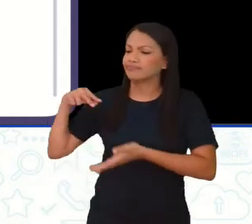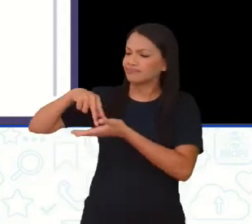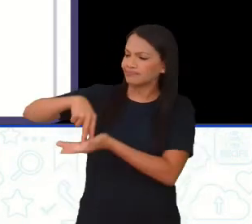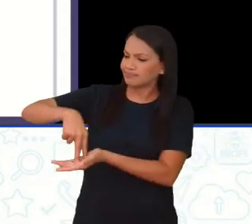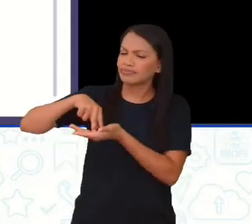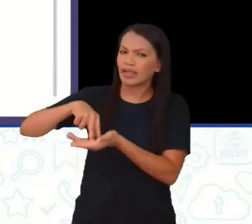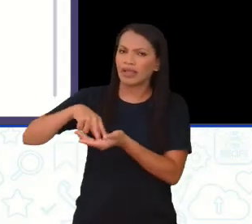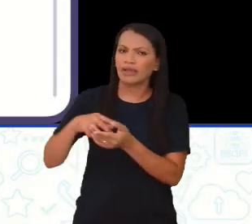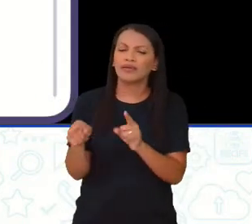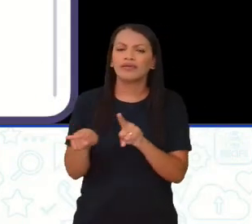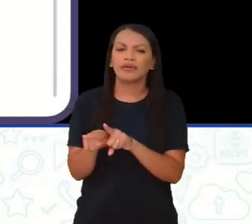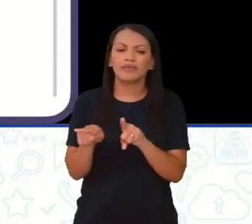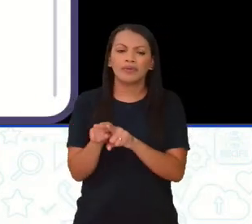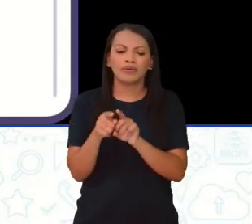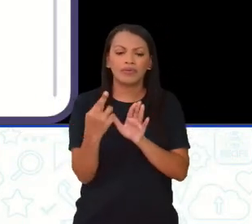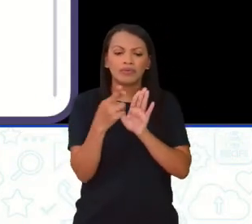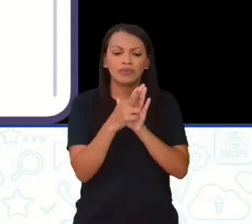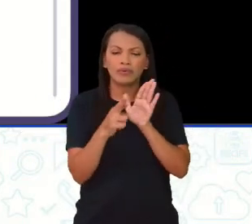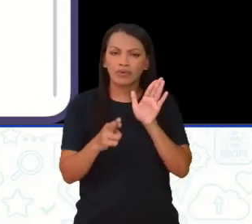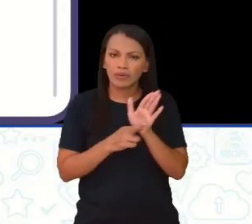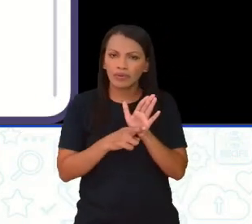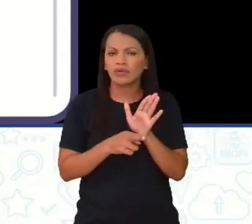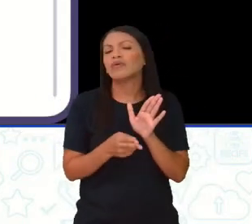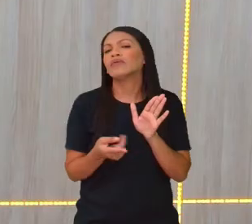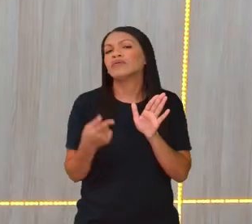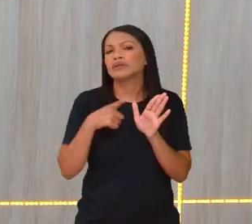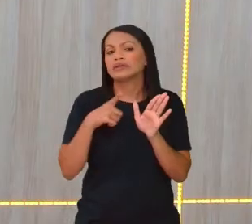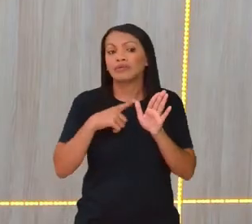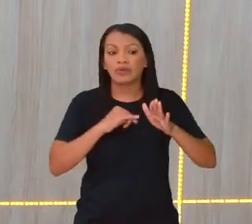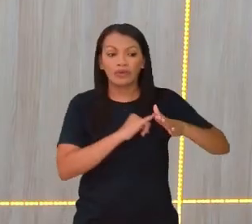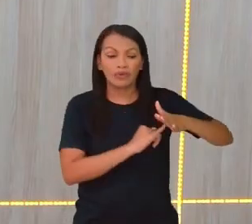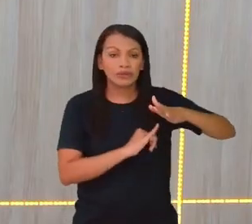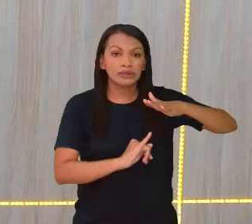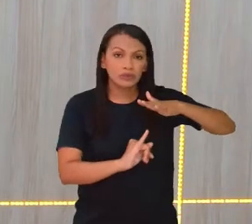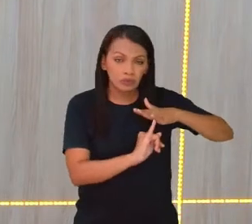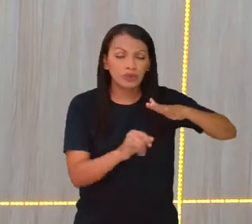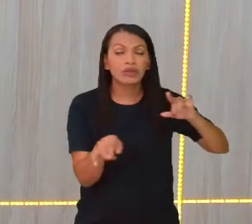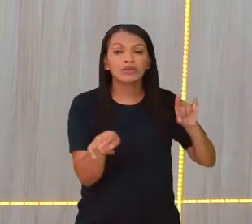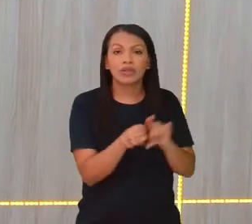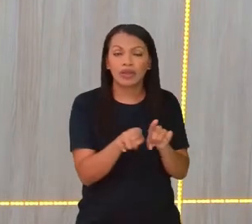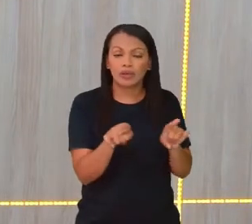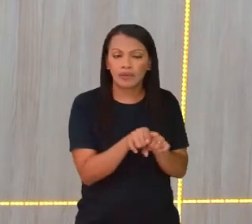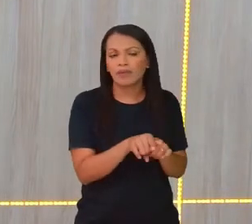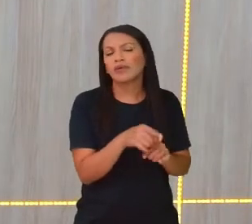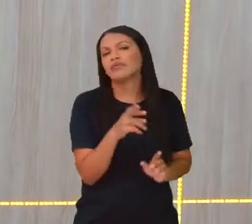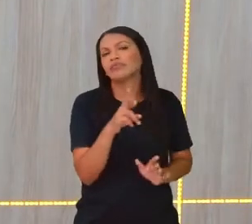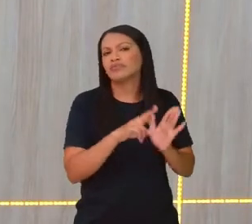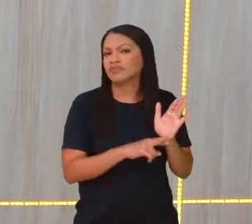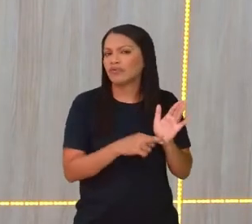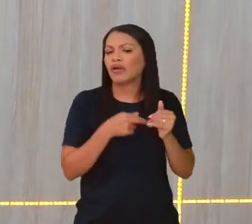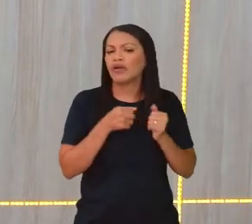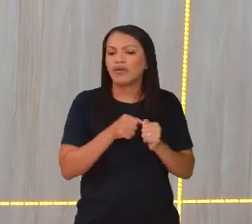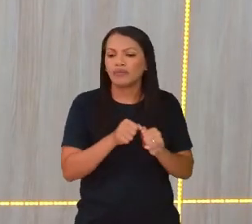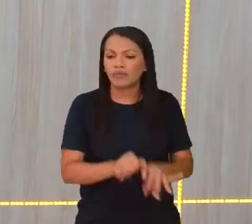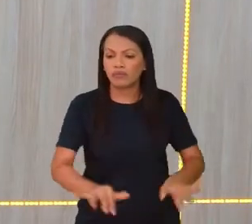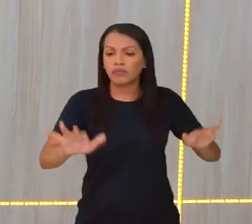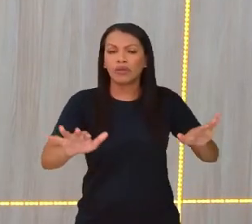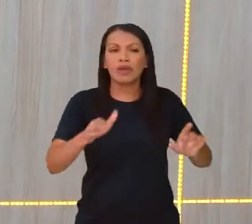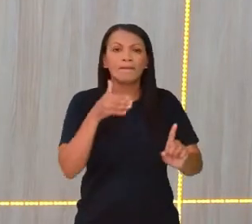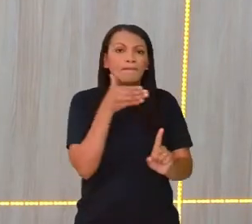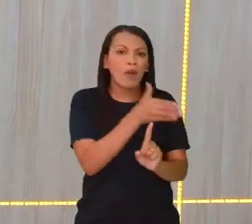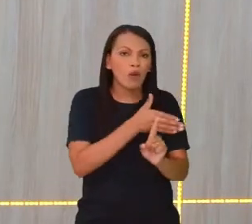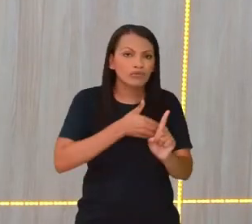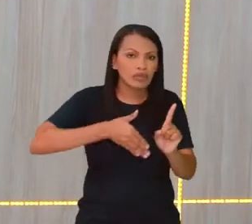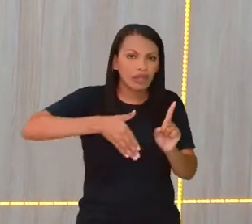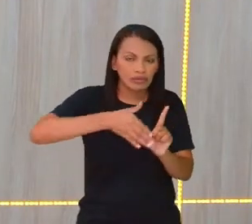as regulamentações, as instituições que regulamentam, né, que disseminam, que fazem com que essa modalidade